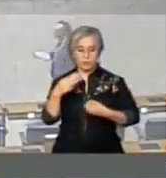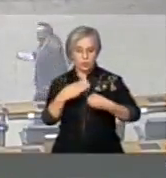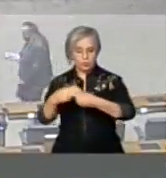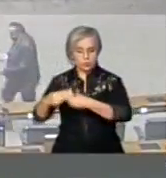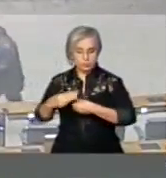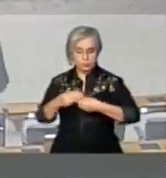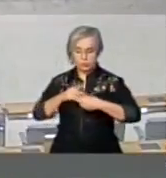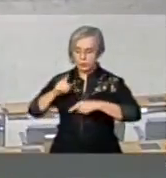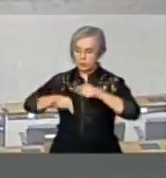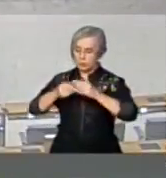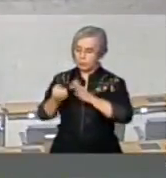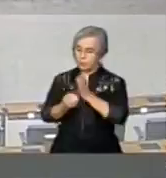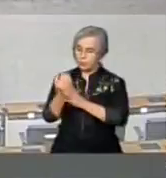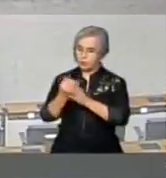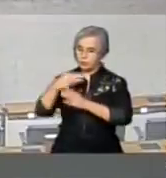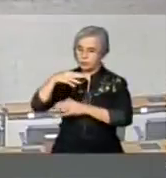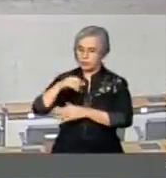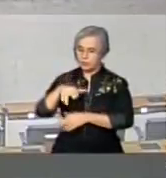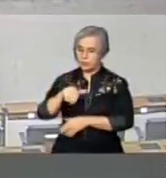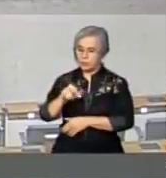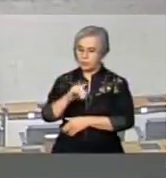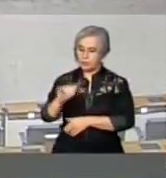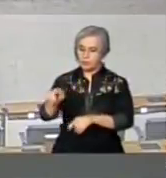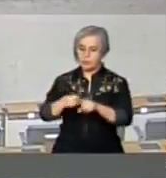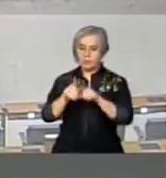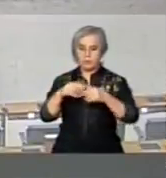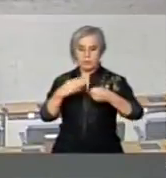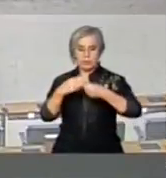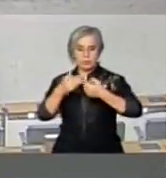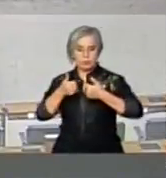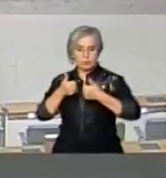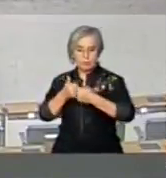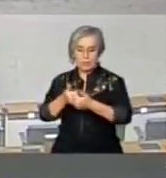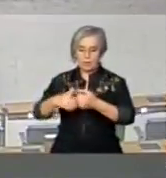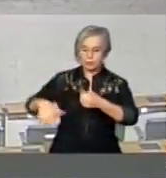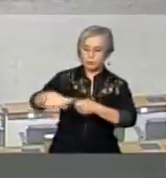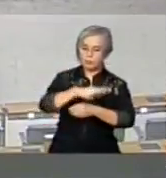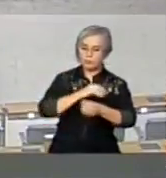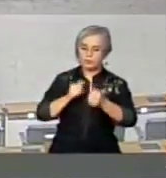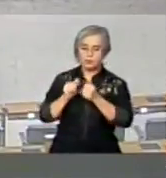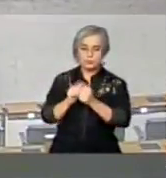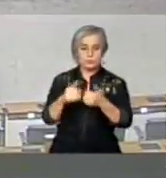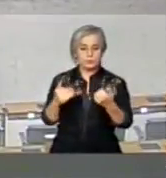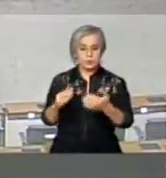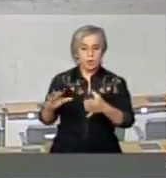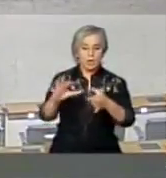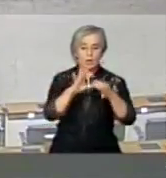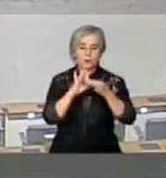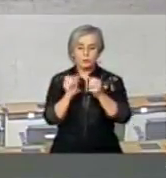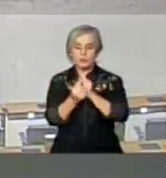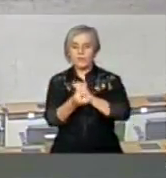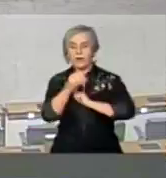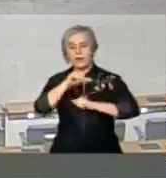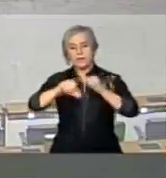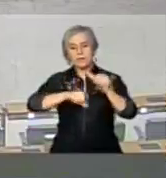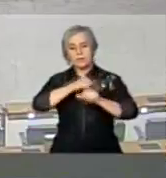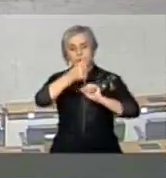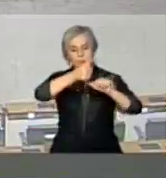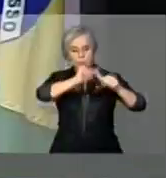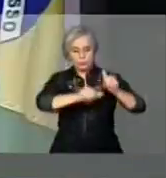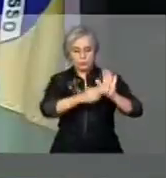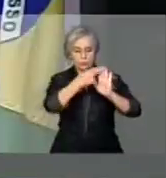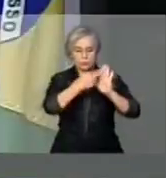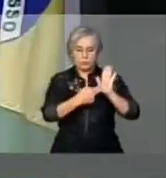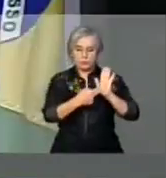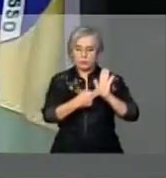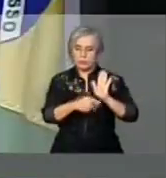são produtores minerais e os municípios do entorno desses municípios produtores, enfim, um conjunto de modificações que estão pautadas,